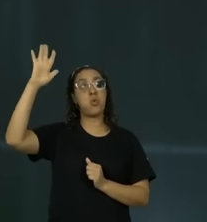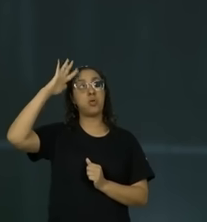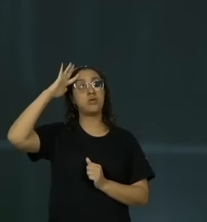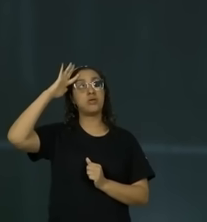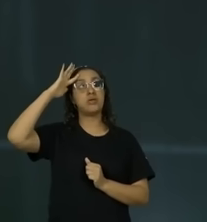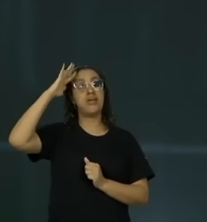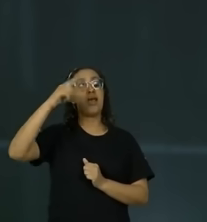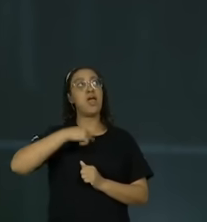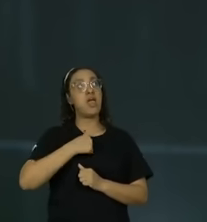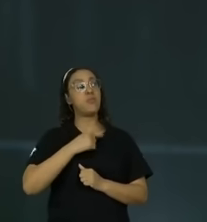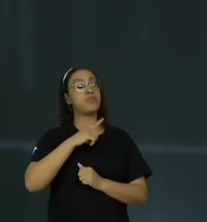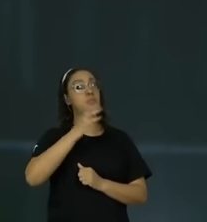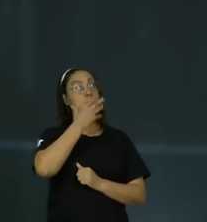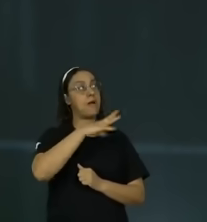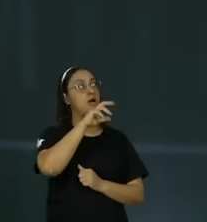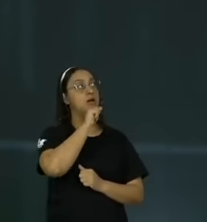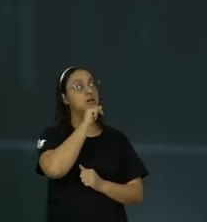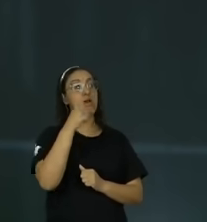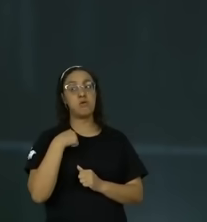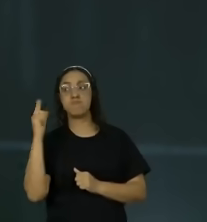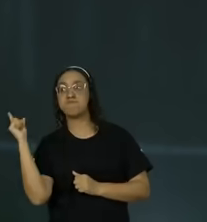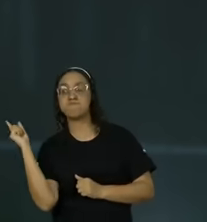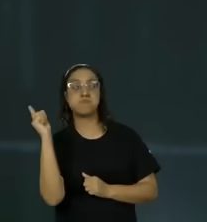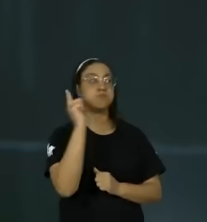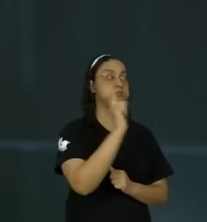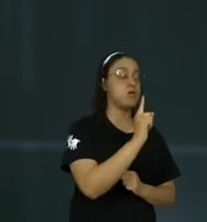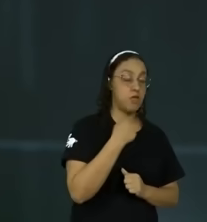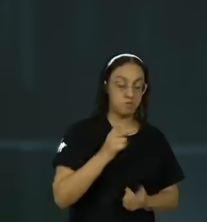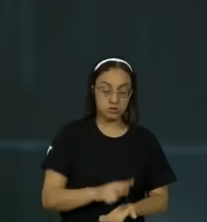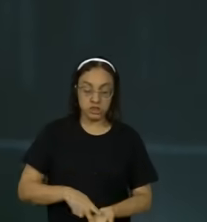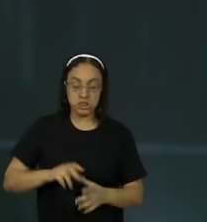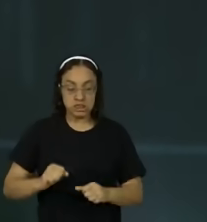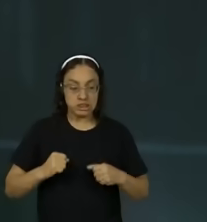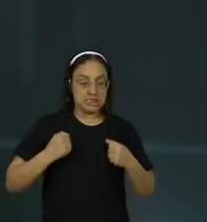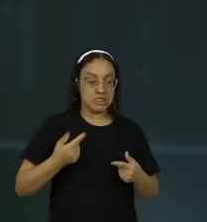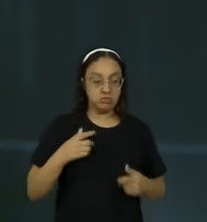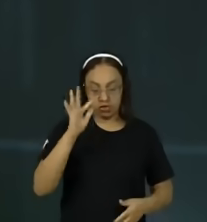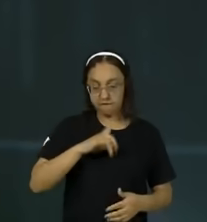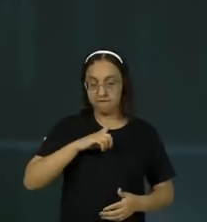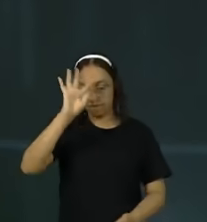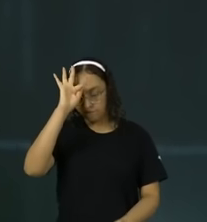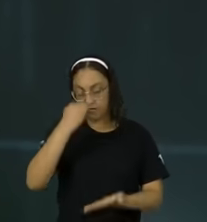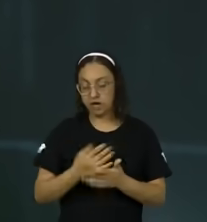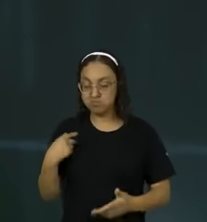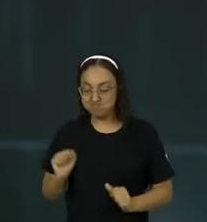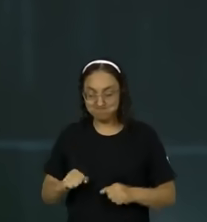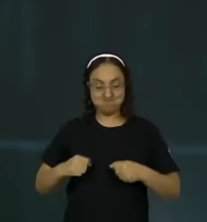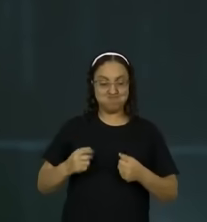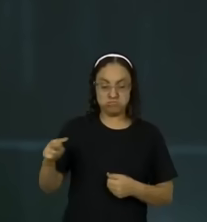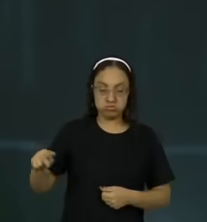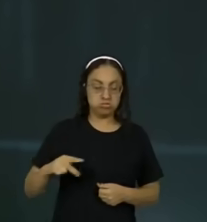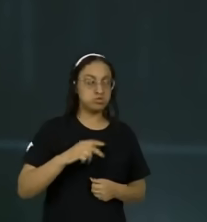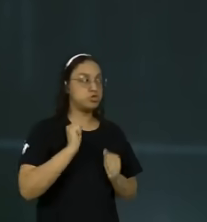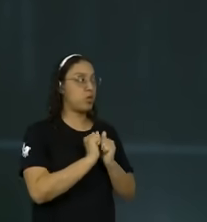fede a porco, ele fede a lavagem. Mas o sonho diz levantar-me-ei. É o poder da fé, é por isso que nós estamos aqui. É isso que fez você